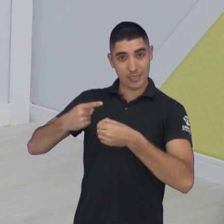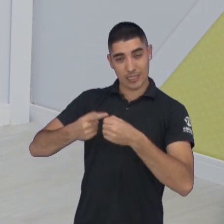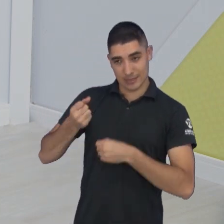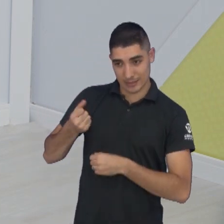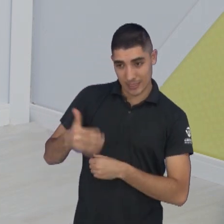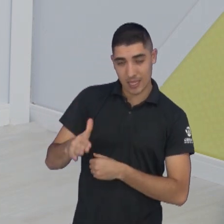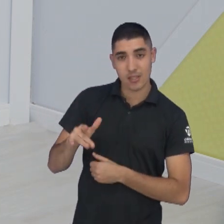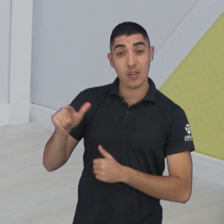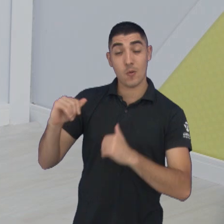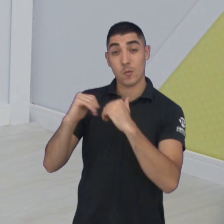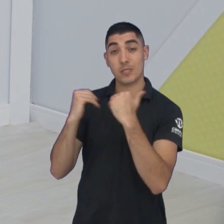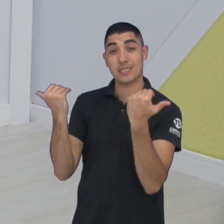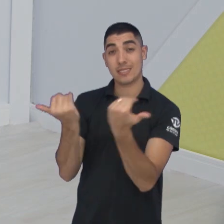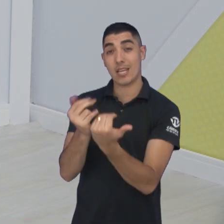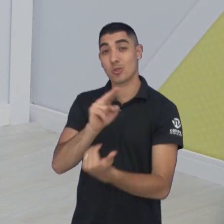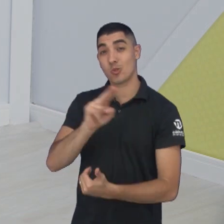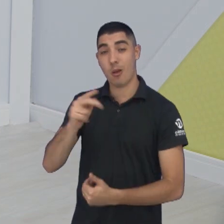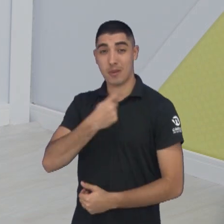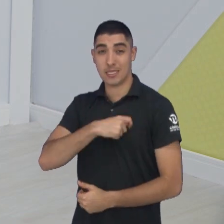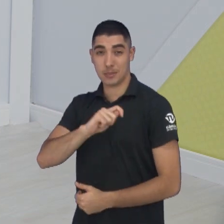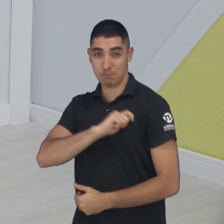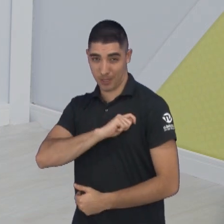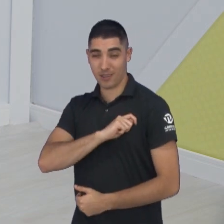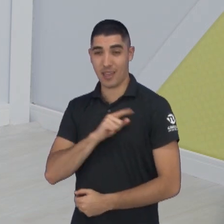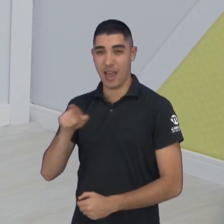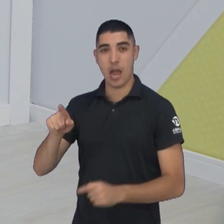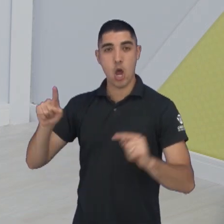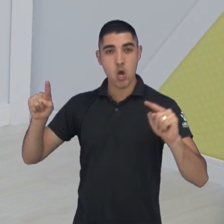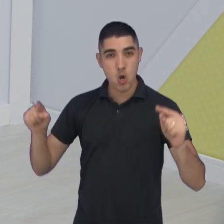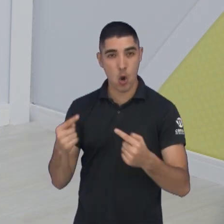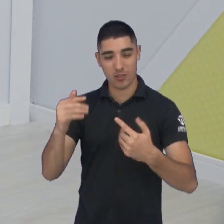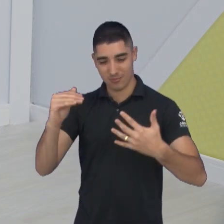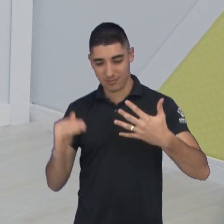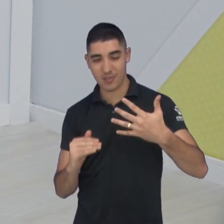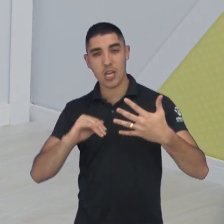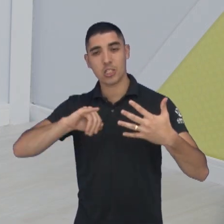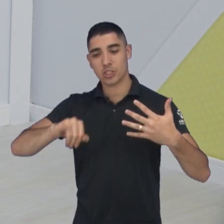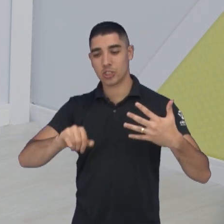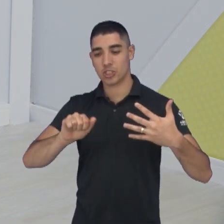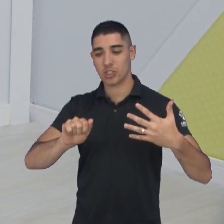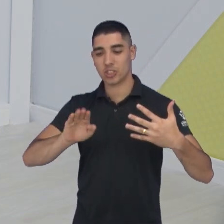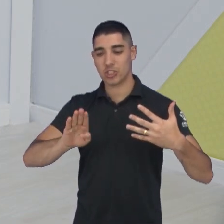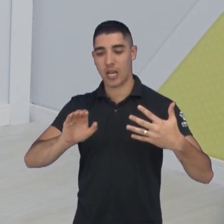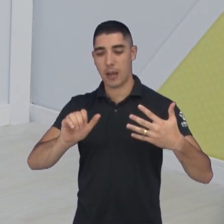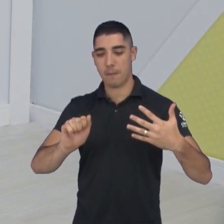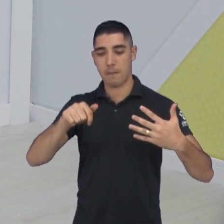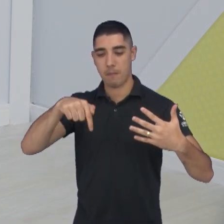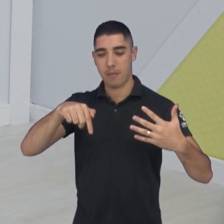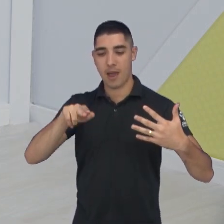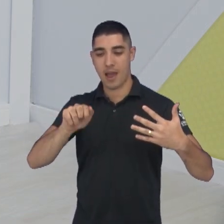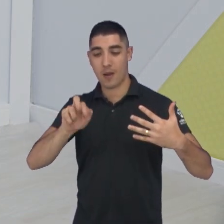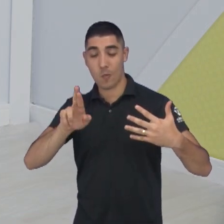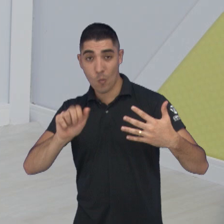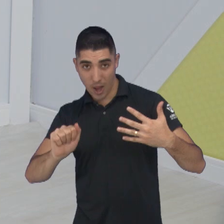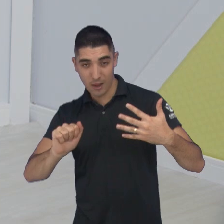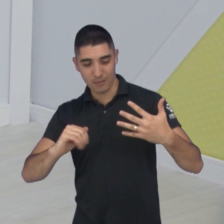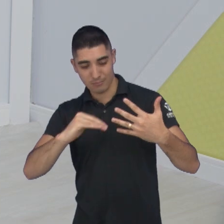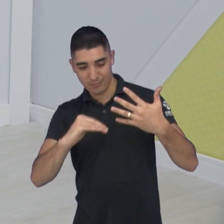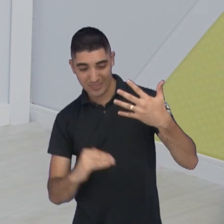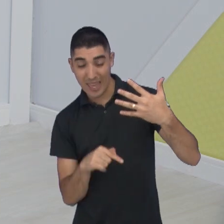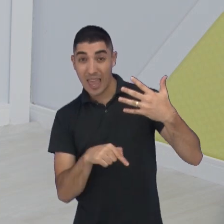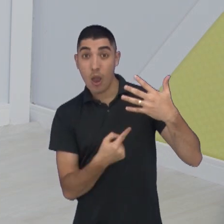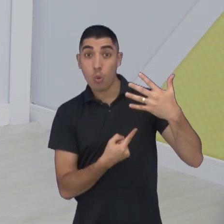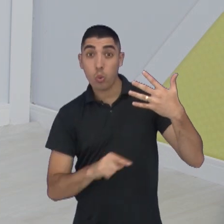estádio Espanha, para encarar o vice-lanterna até então, né? O Jabaquara, pela 9ª rodada da fase de classificação da